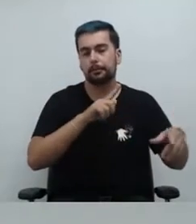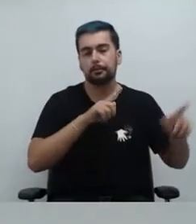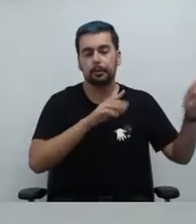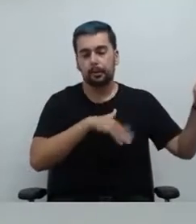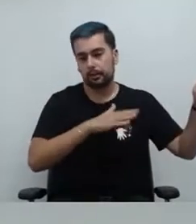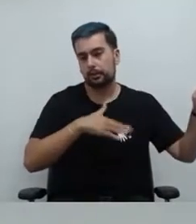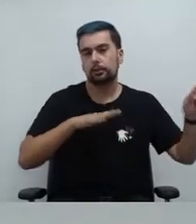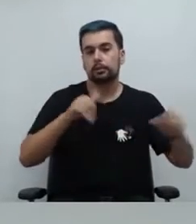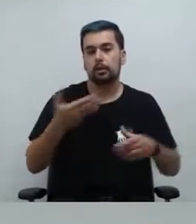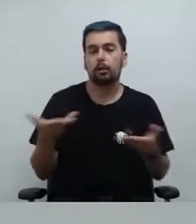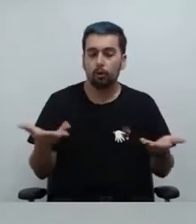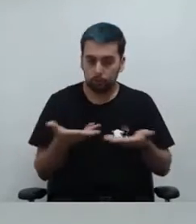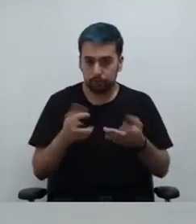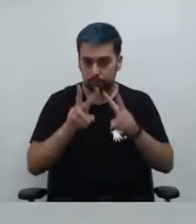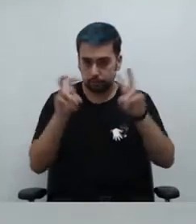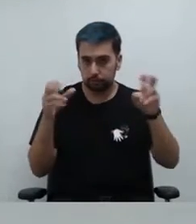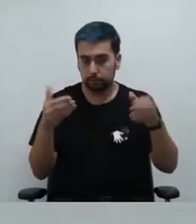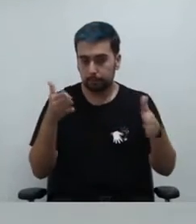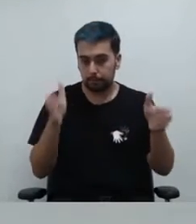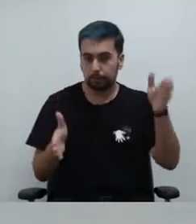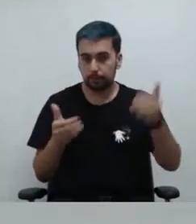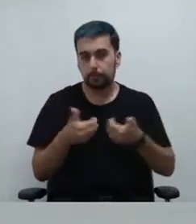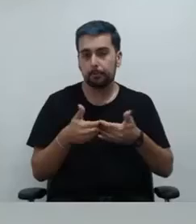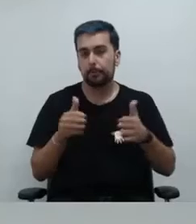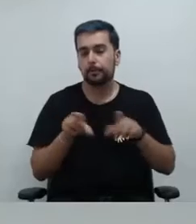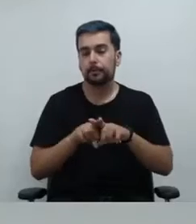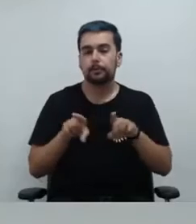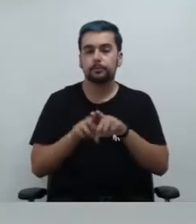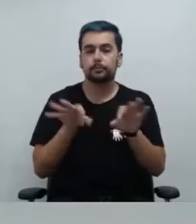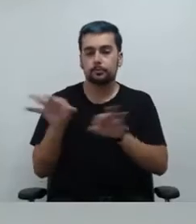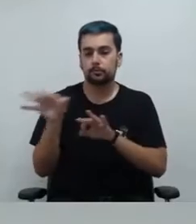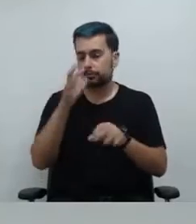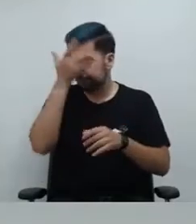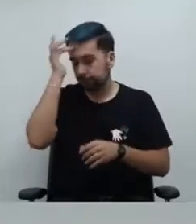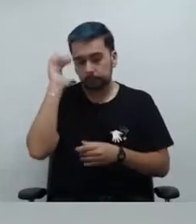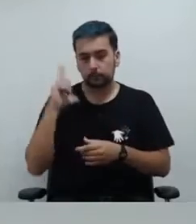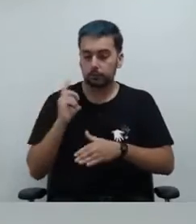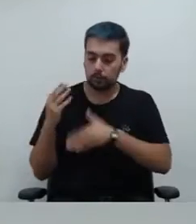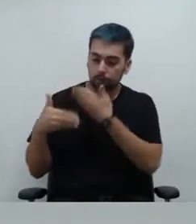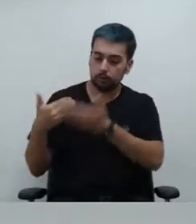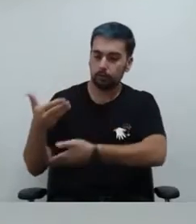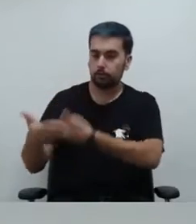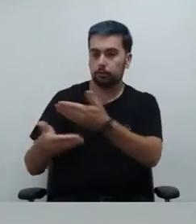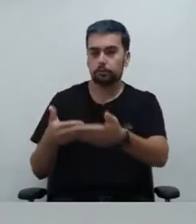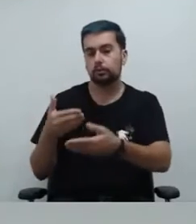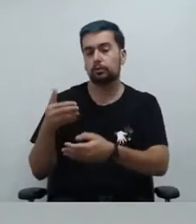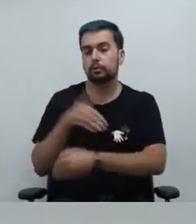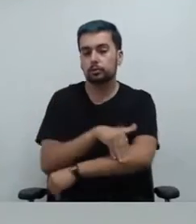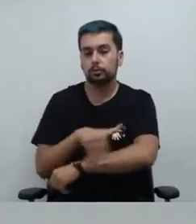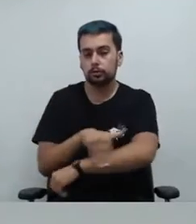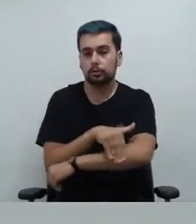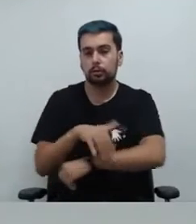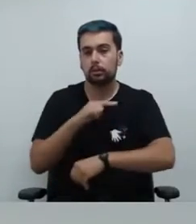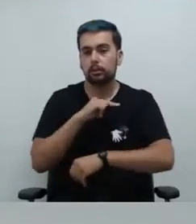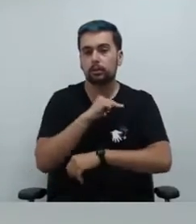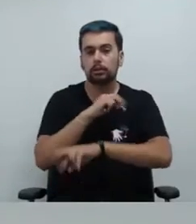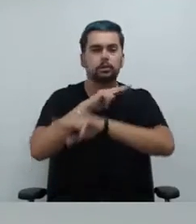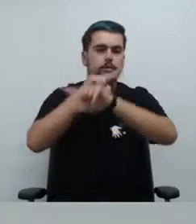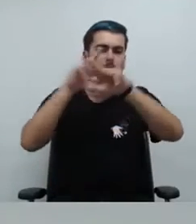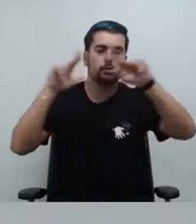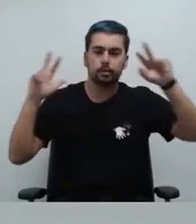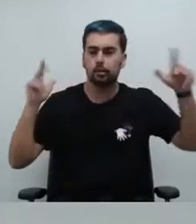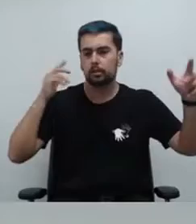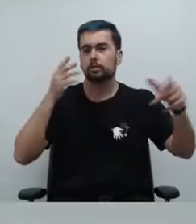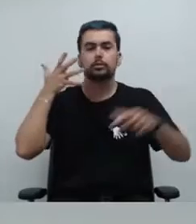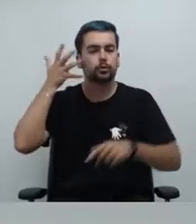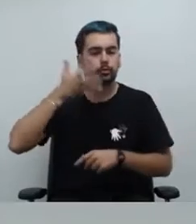tema apareceu aqui hoje no Momento Aberto por organizações e pessoas com trajetória de rua, e ele vem também numa série de pré-conferências,